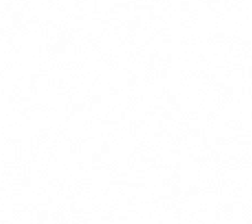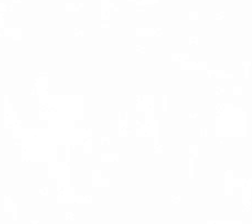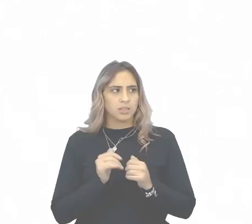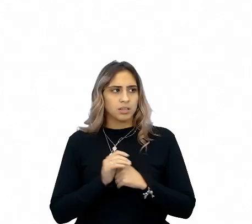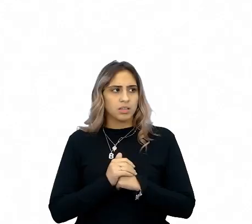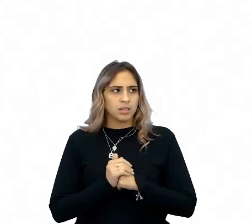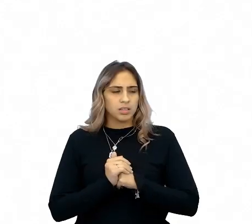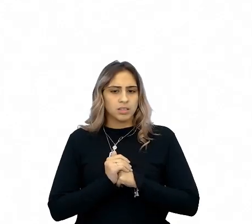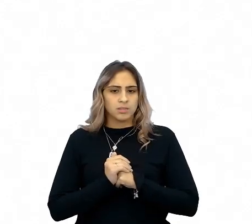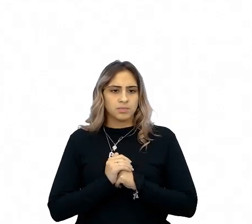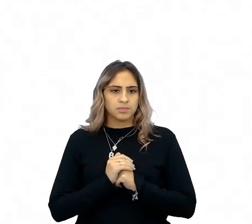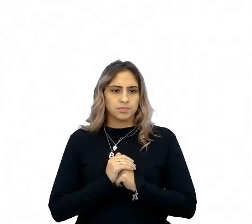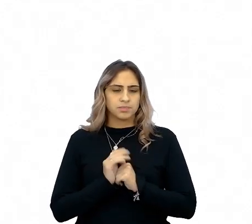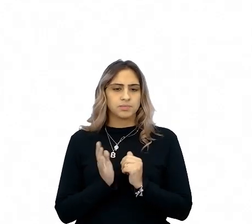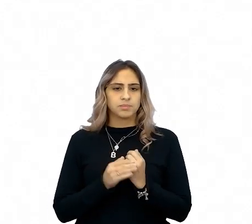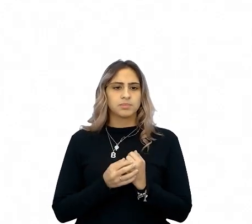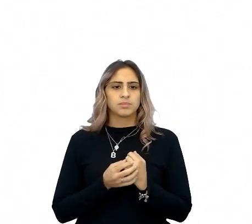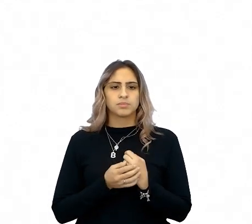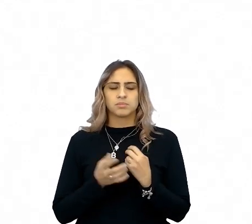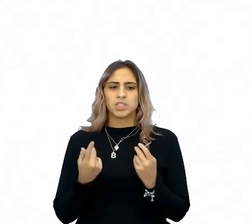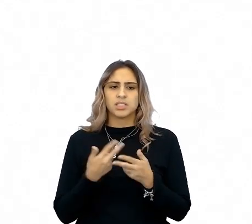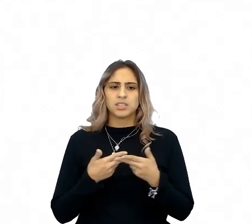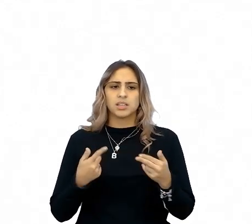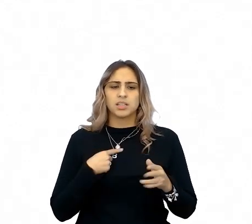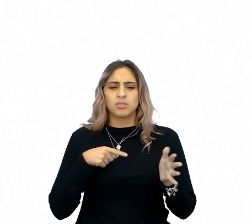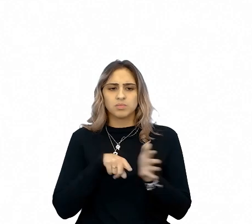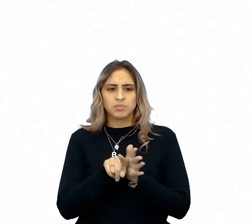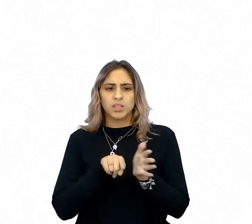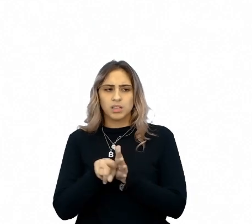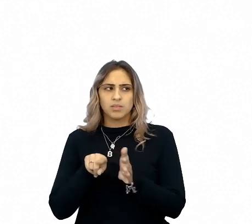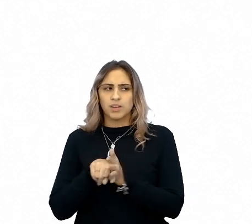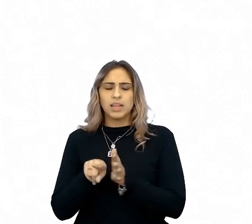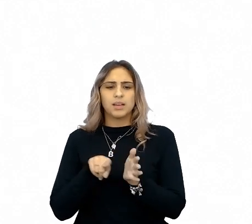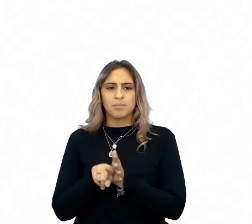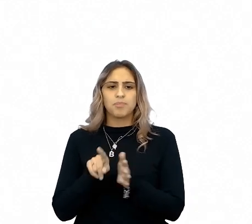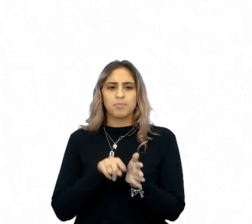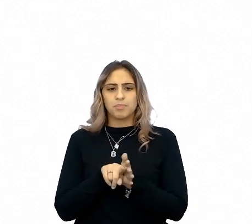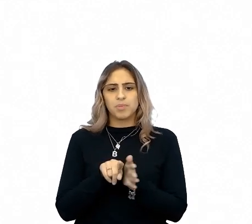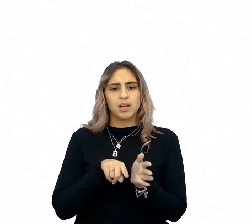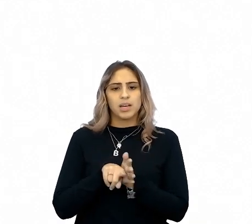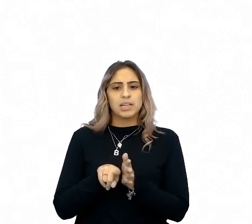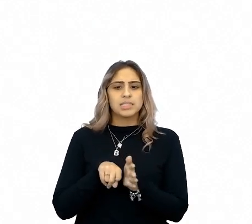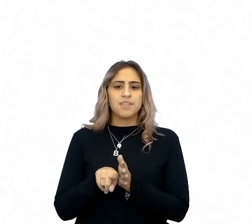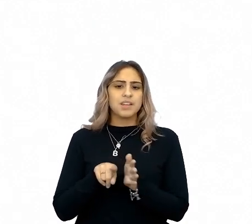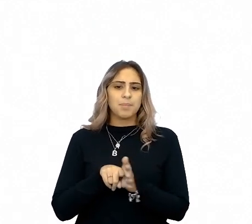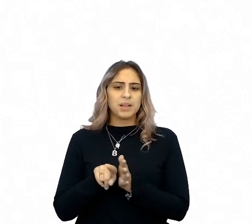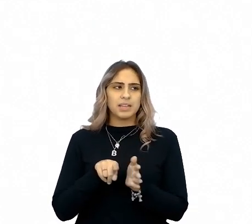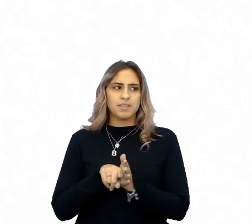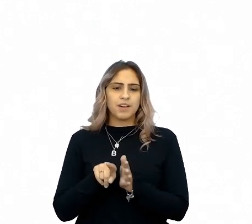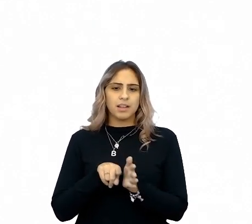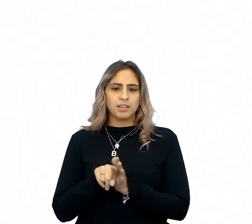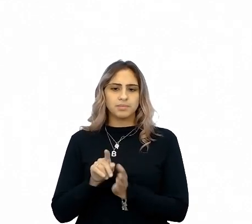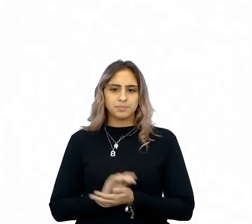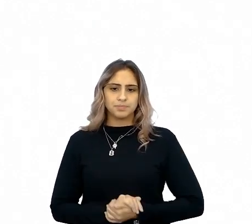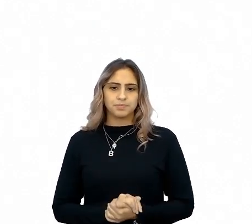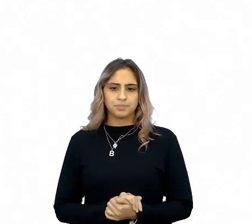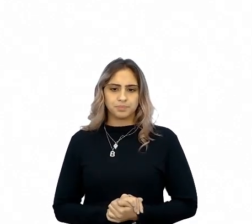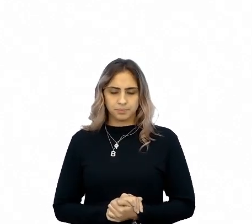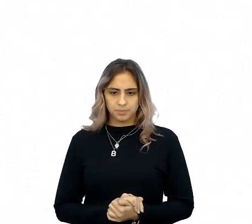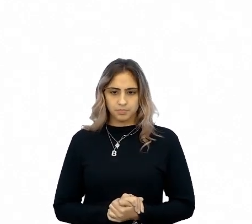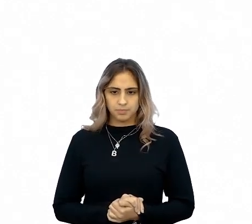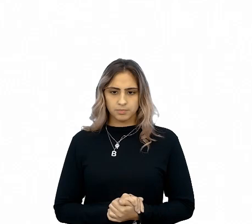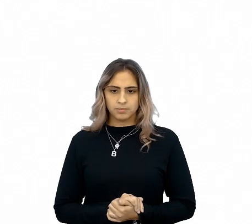Muito bem, deu tempo aí de pensar nas perguntas? Vamos falar sobre elas?